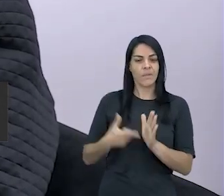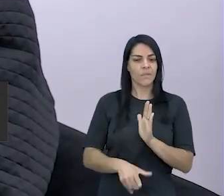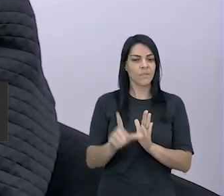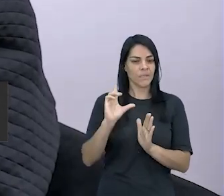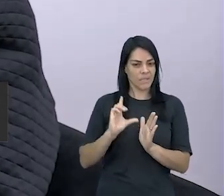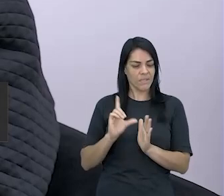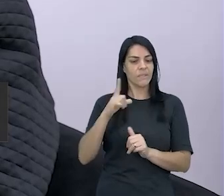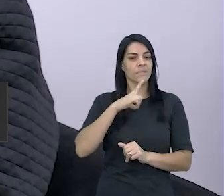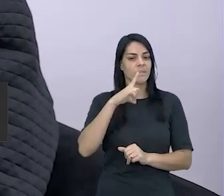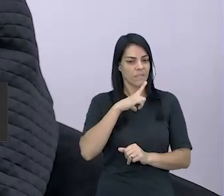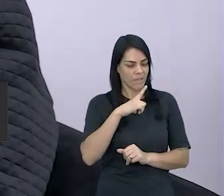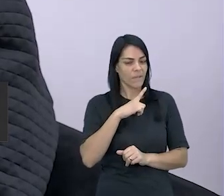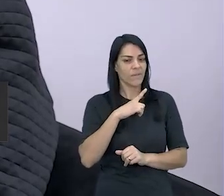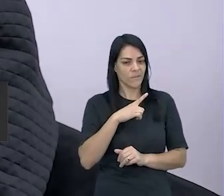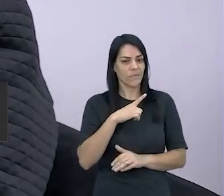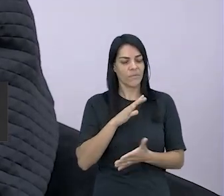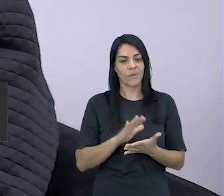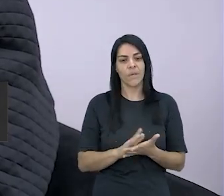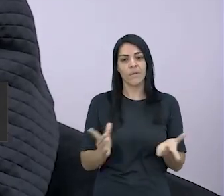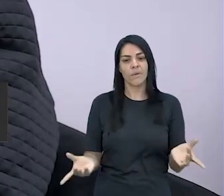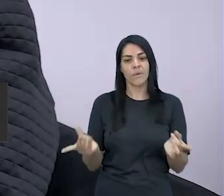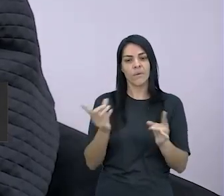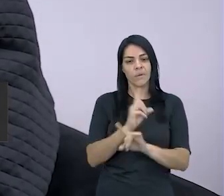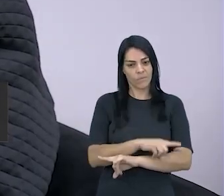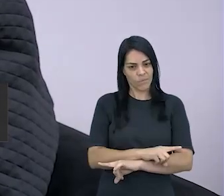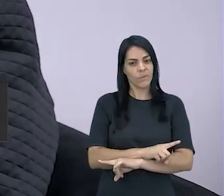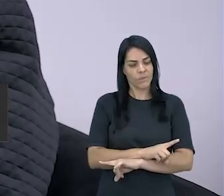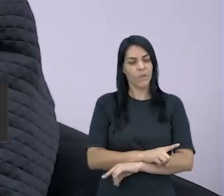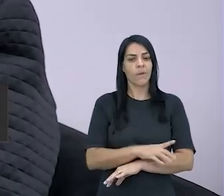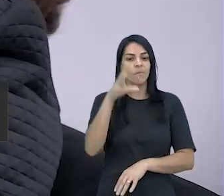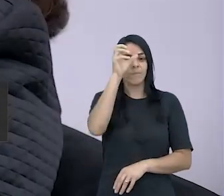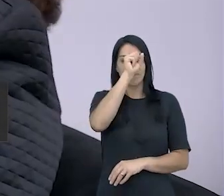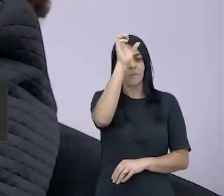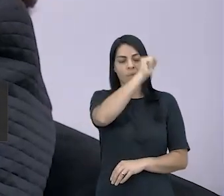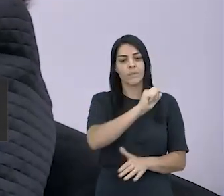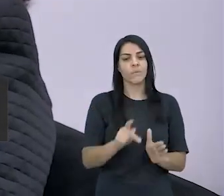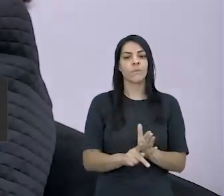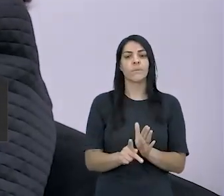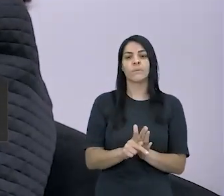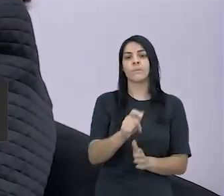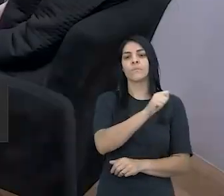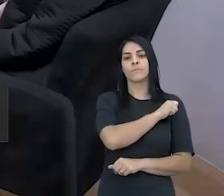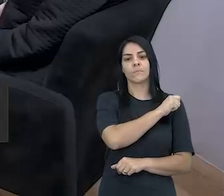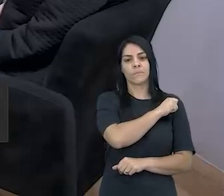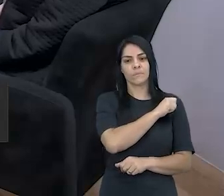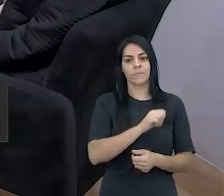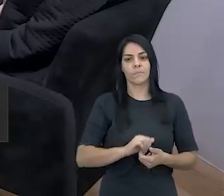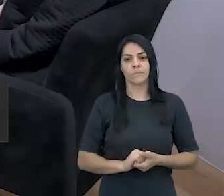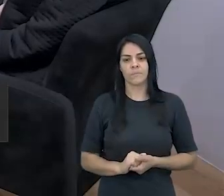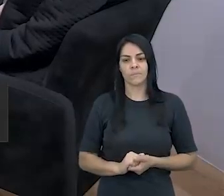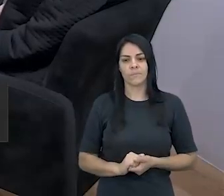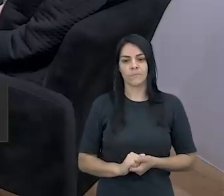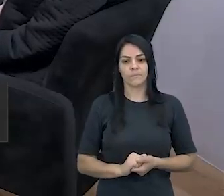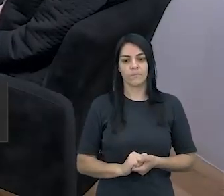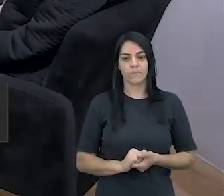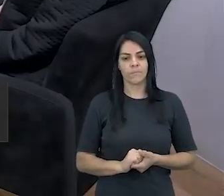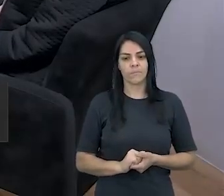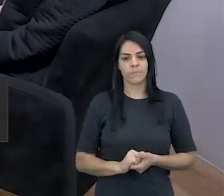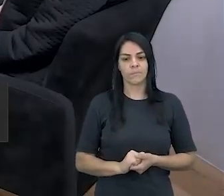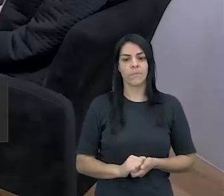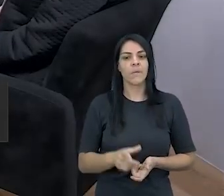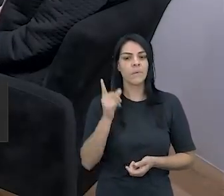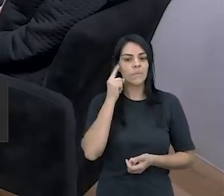trabalho, ele vai estar revertendo em muitos aprendizados para o aluno. Sim, e pensando assim, vai